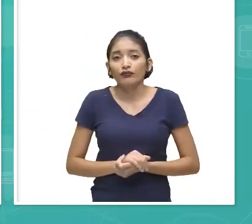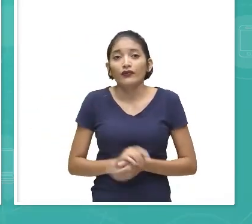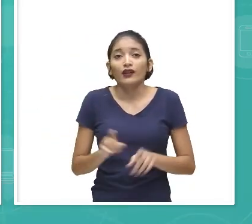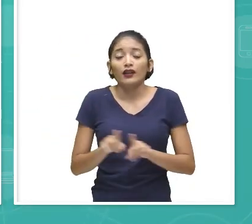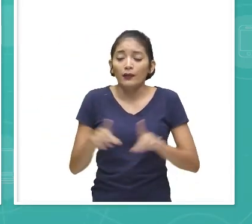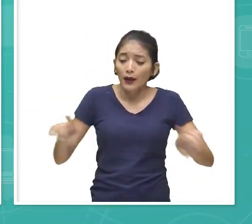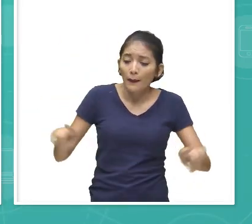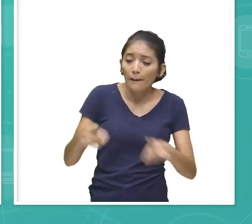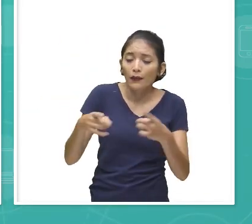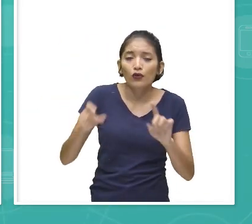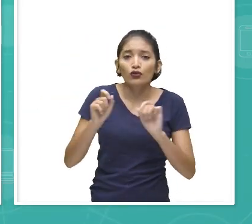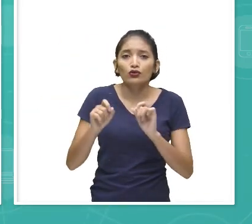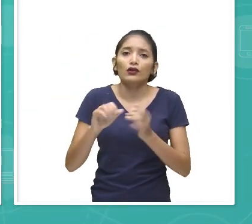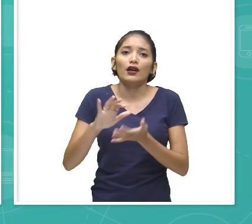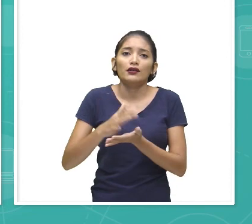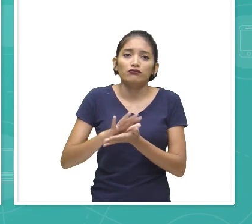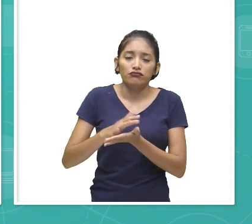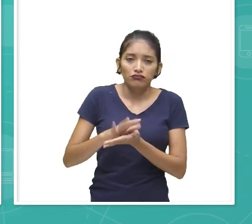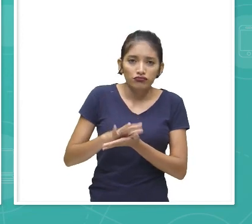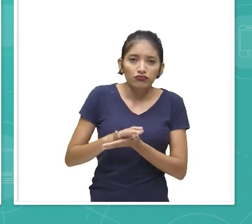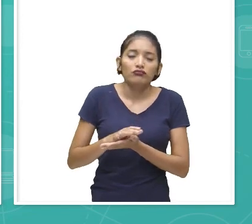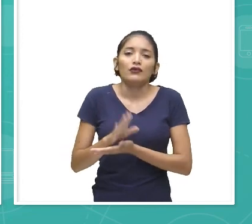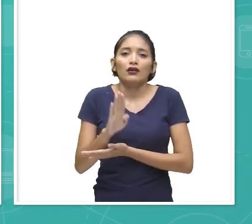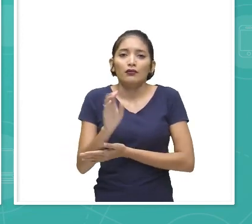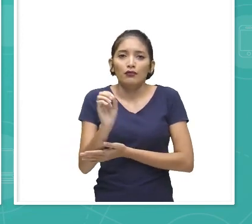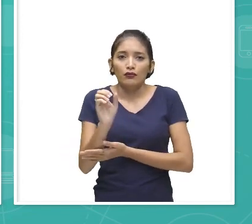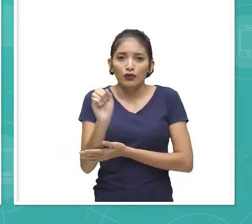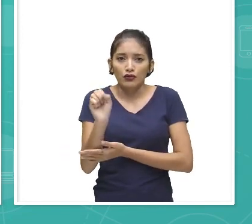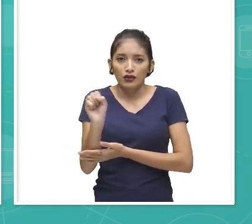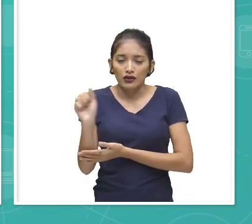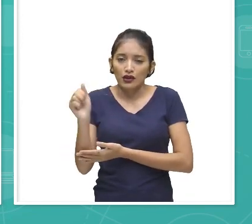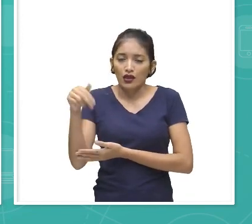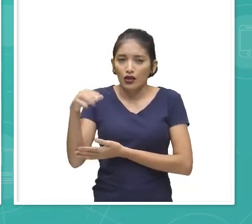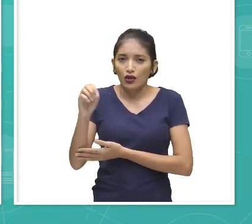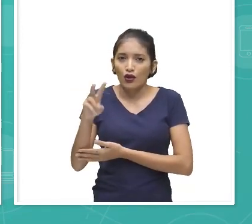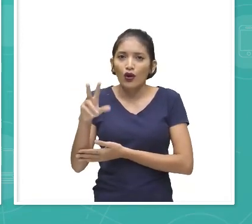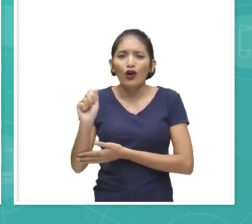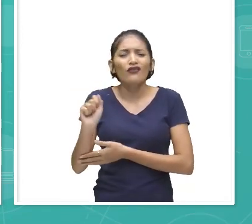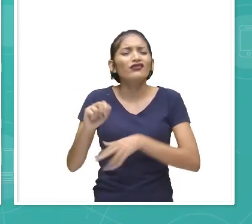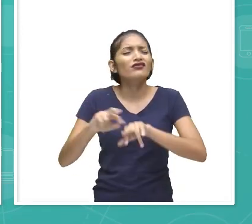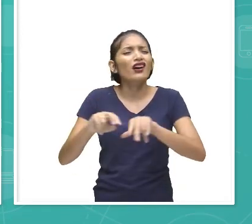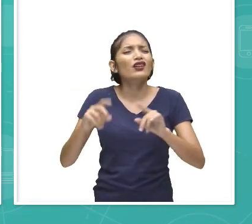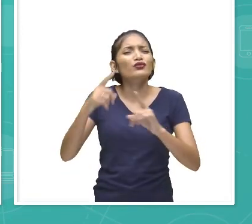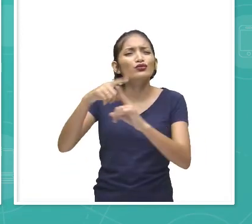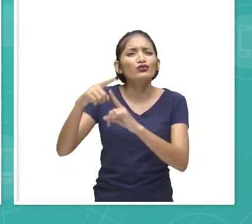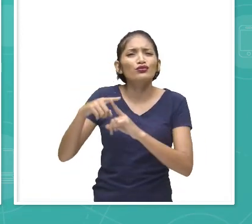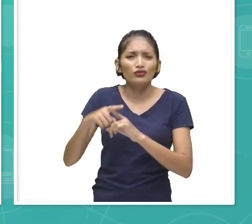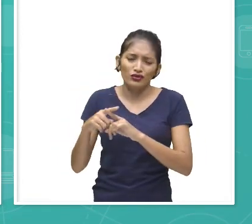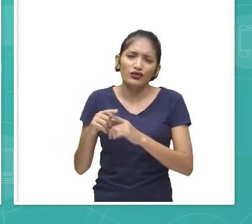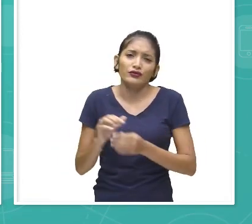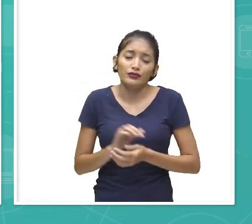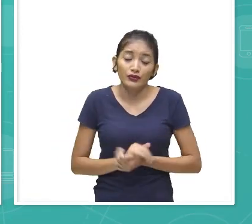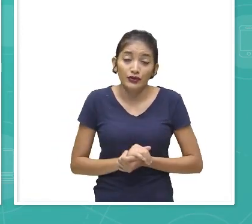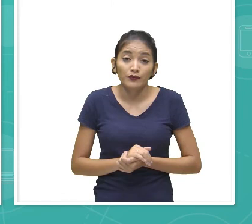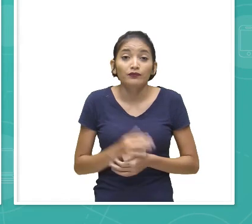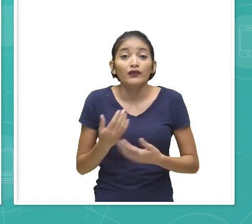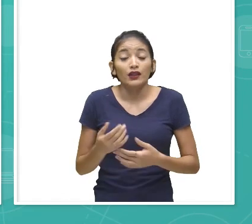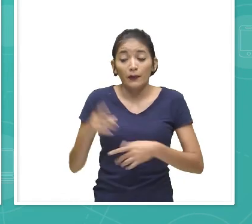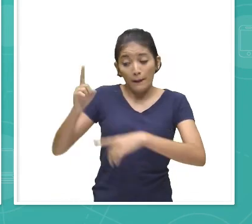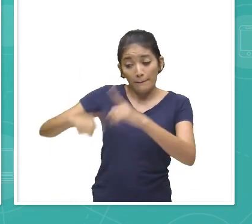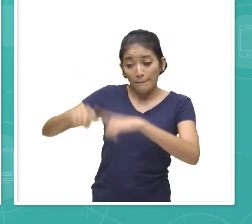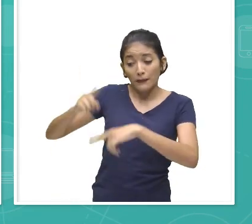ritmos como o samba, a bossa nova, a congada, maracatu e o pagode. E também nos